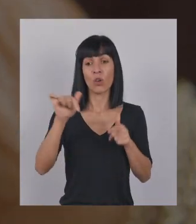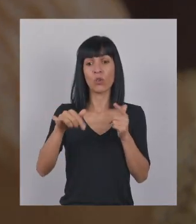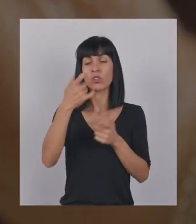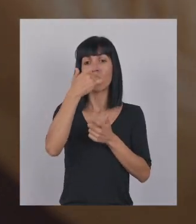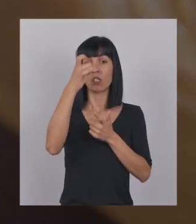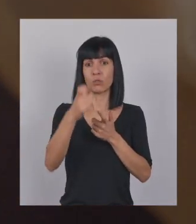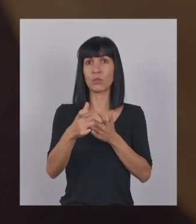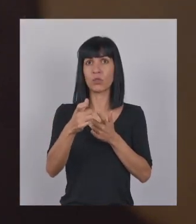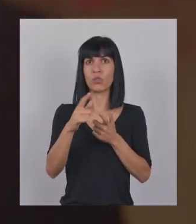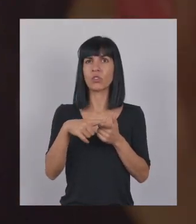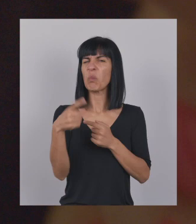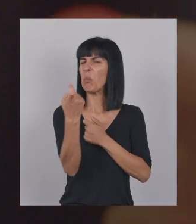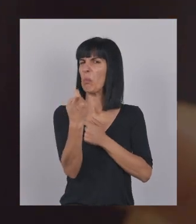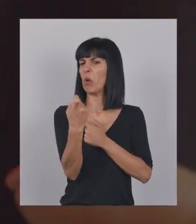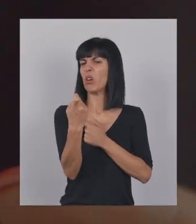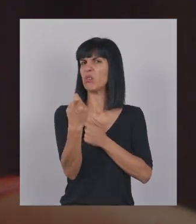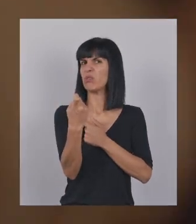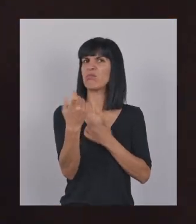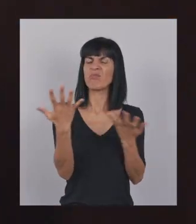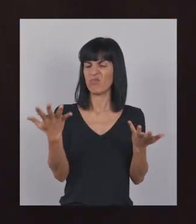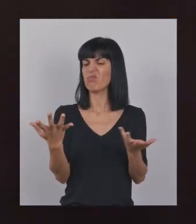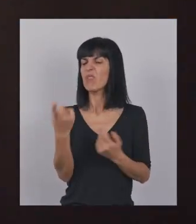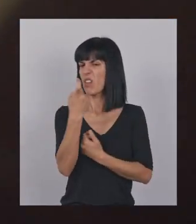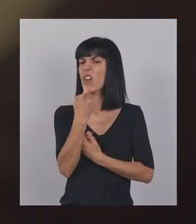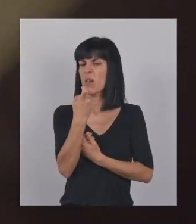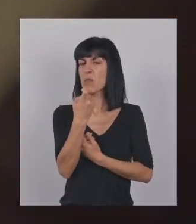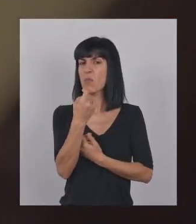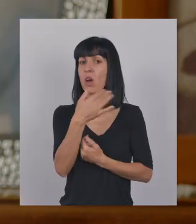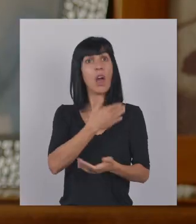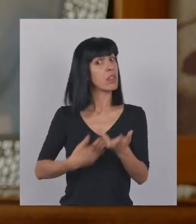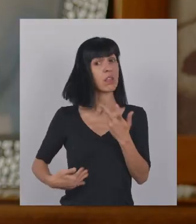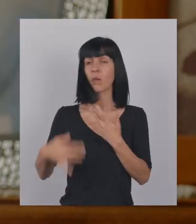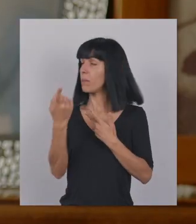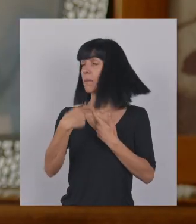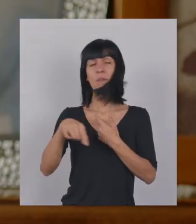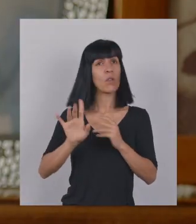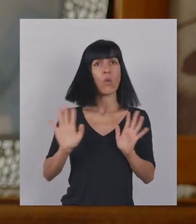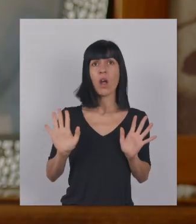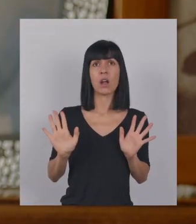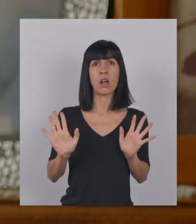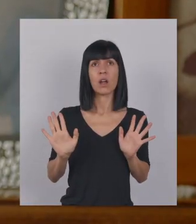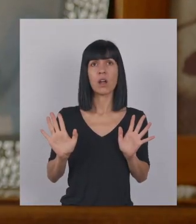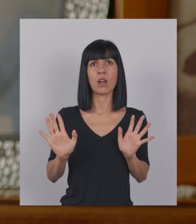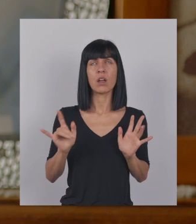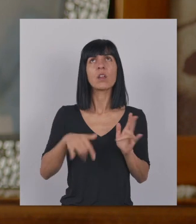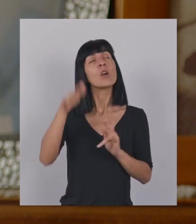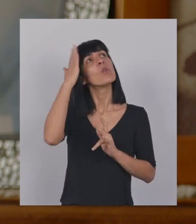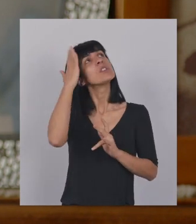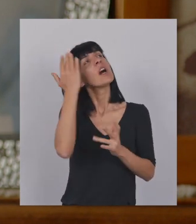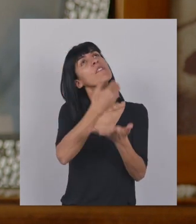mas as pessoas são mais buracos uma espaço outras o antigamente não era assim